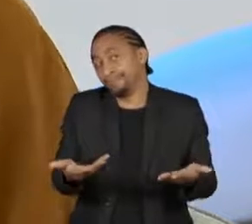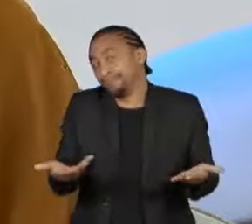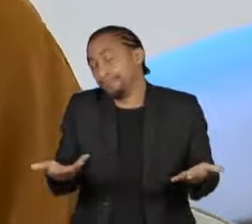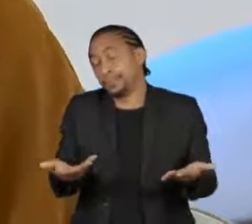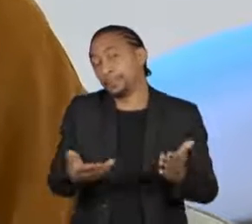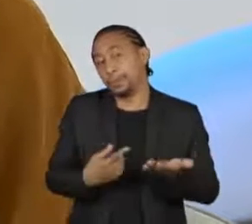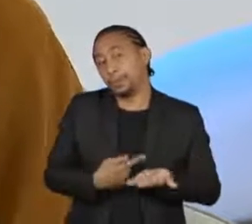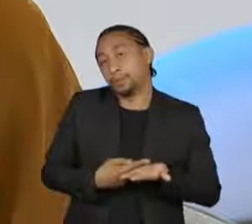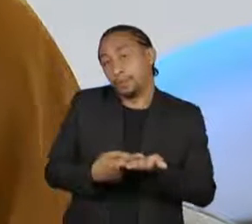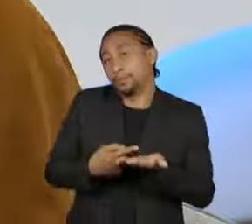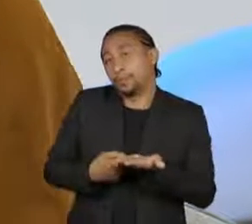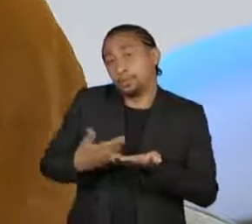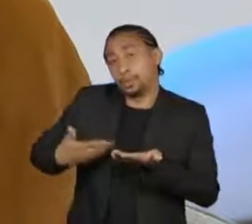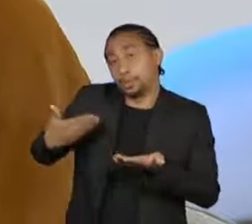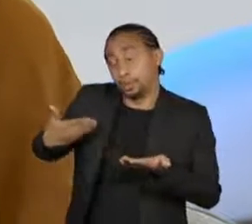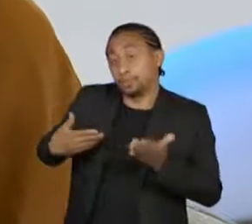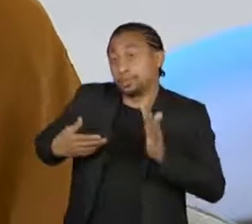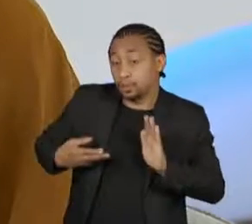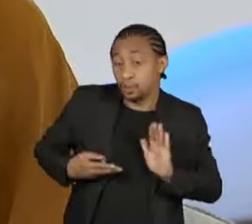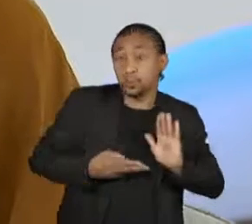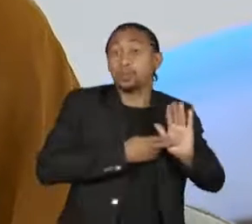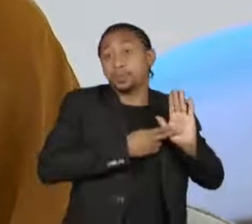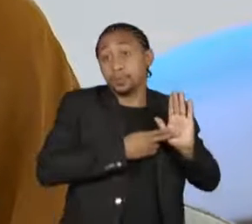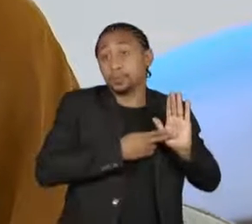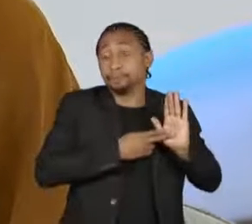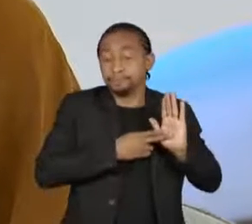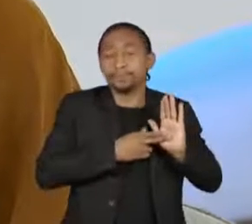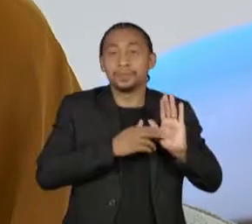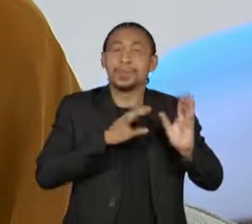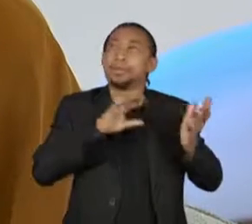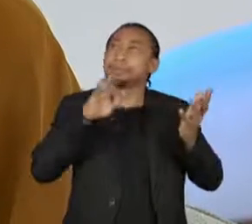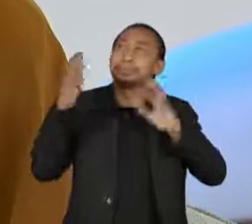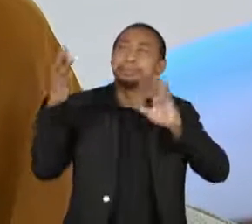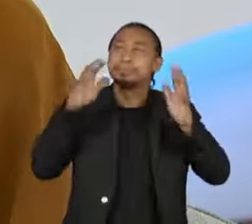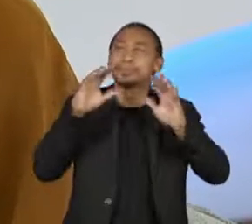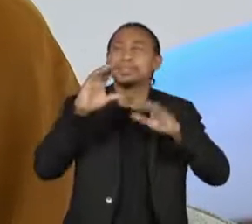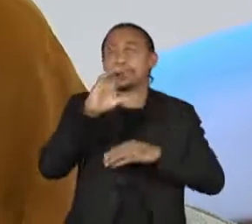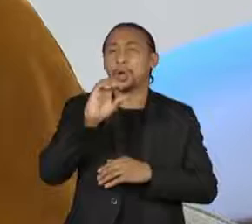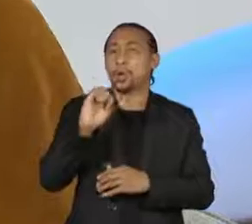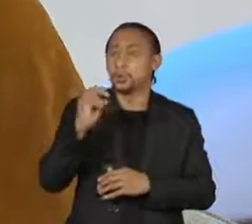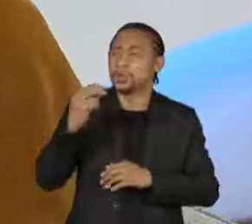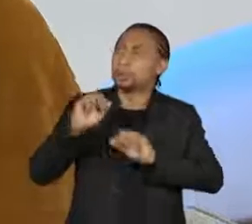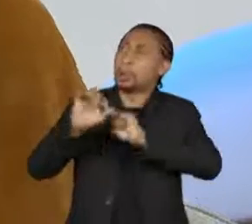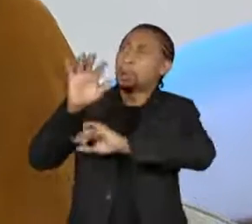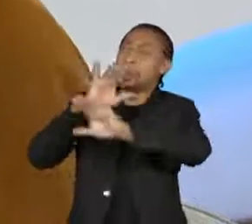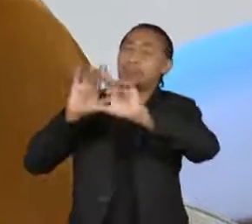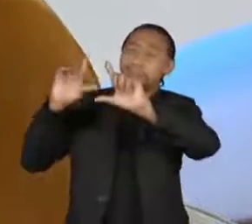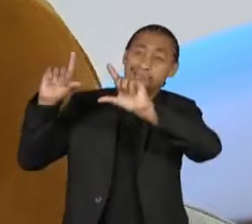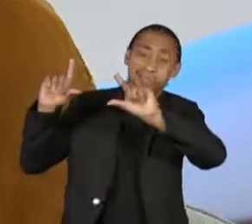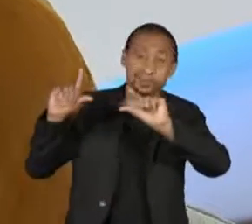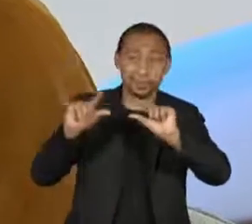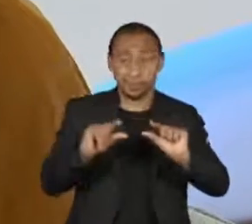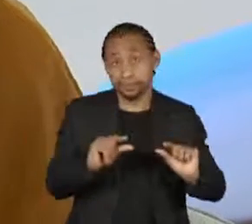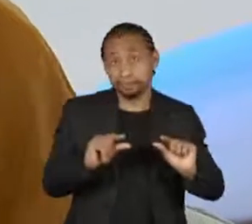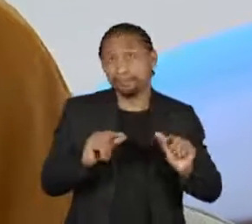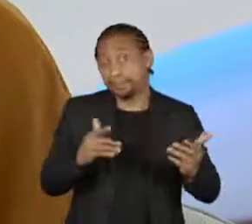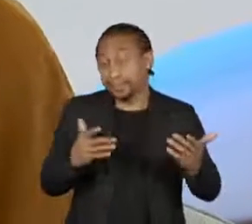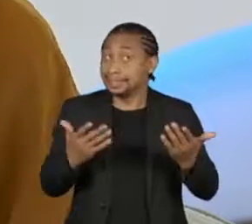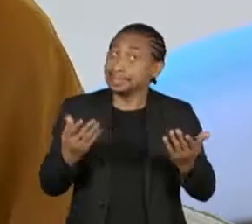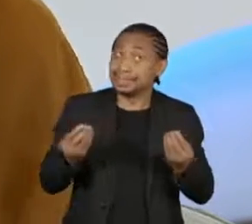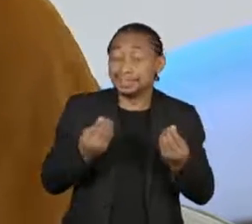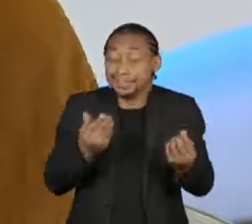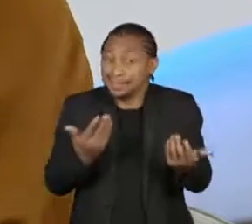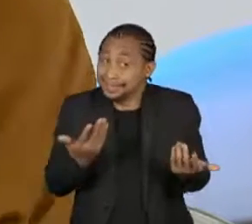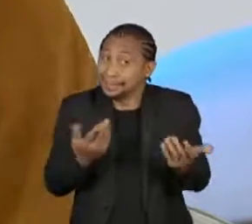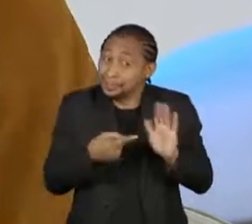dos compromissos que assumiu para reduzir a emissão de CO2 e, obviamente, que metaforicamente falando